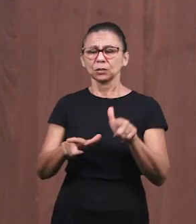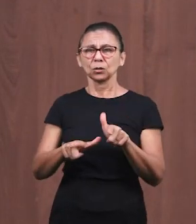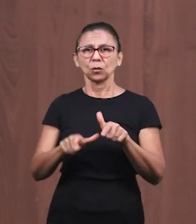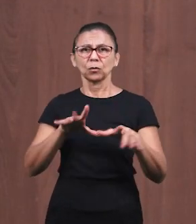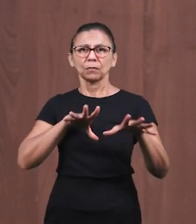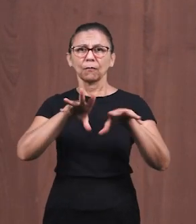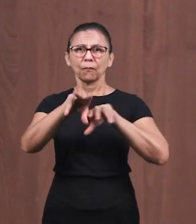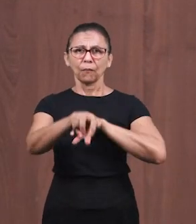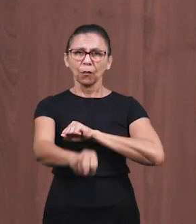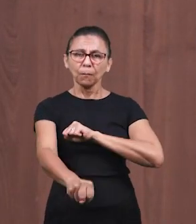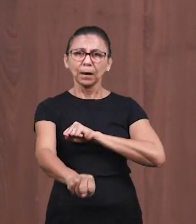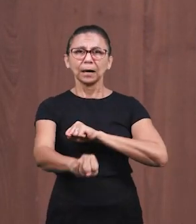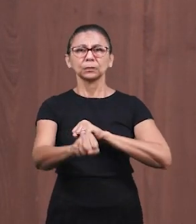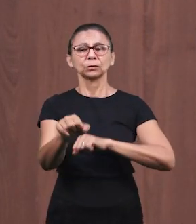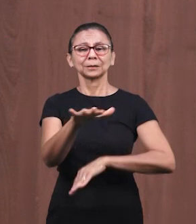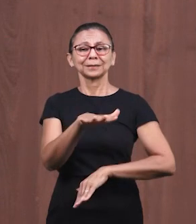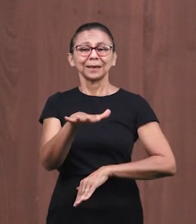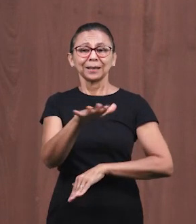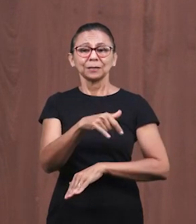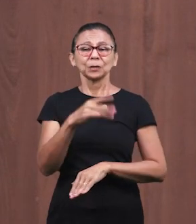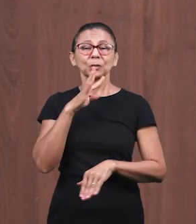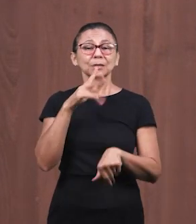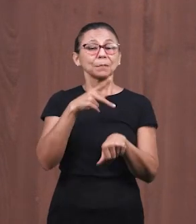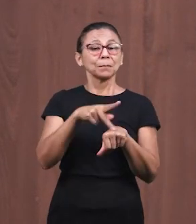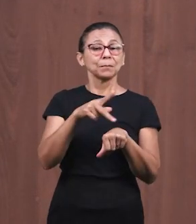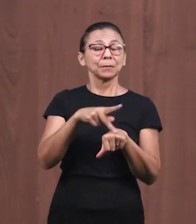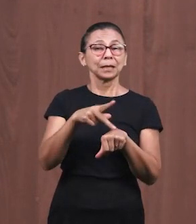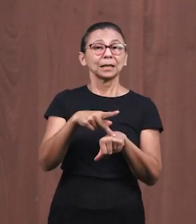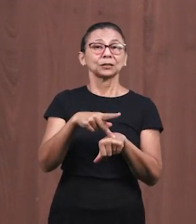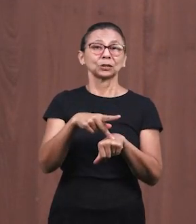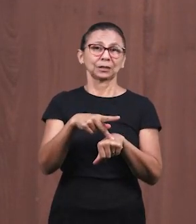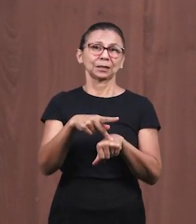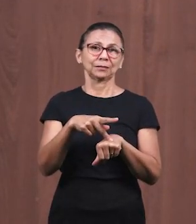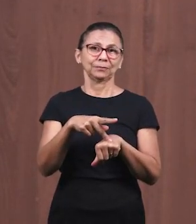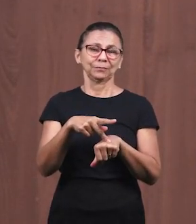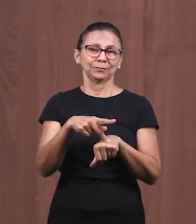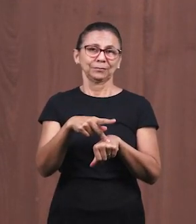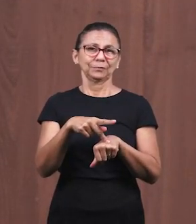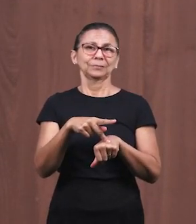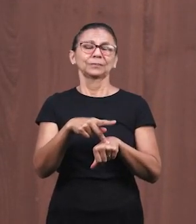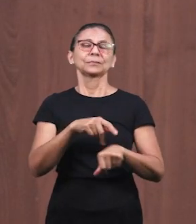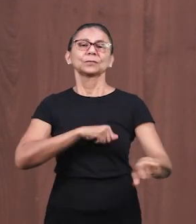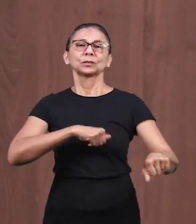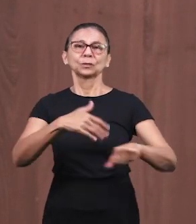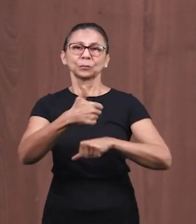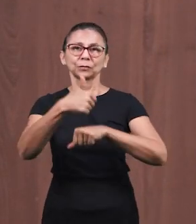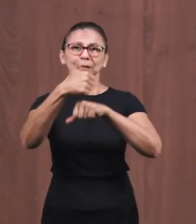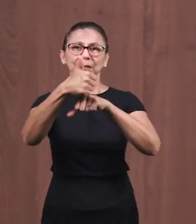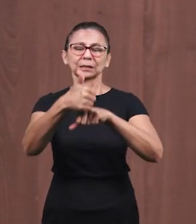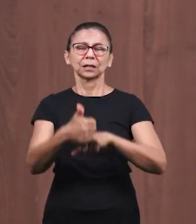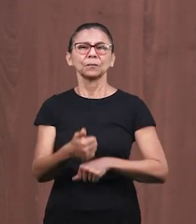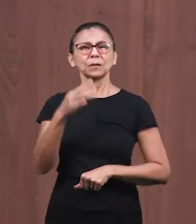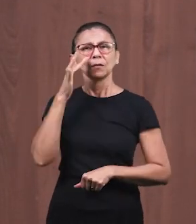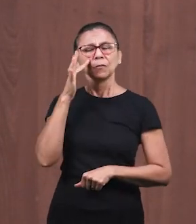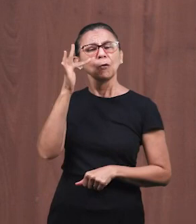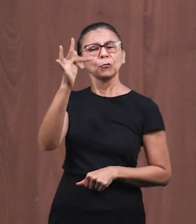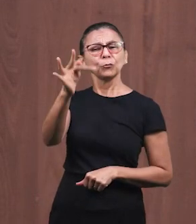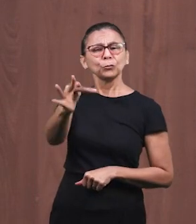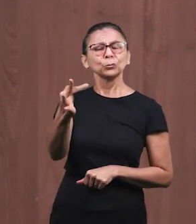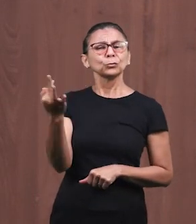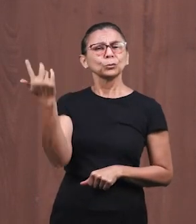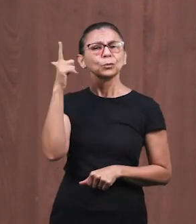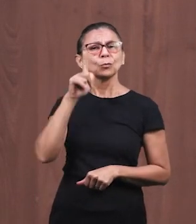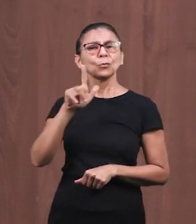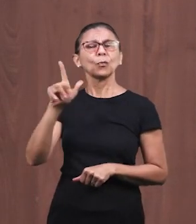na área, para conhecer a parte prática da profissão. Visualizar o que poderá conquistar em sua vida